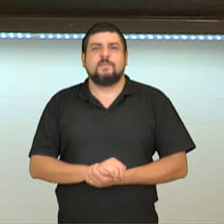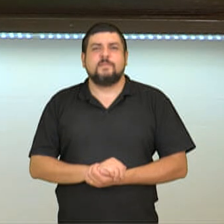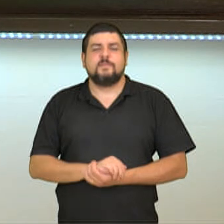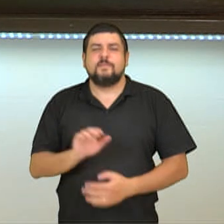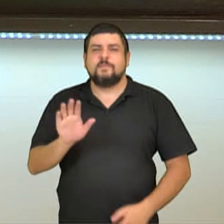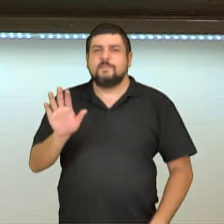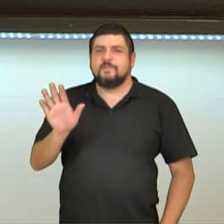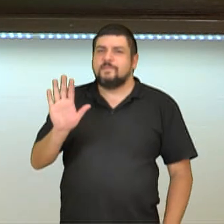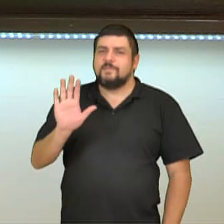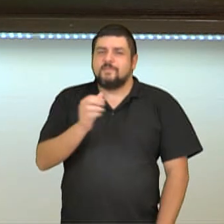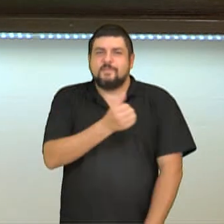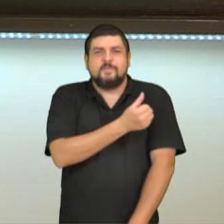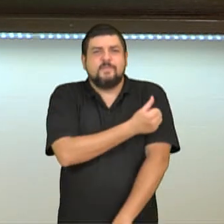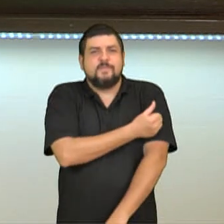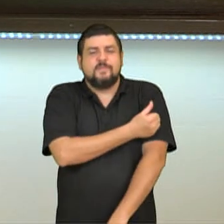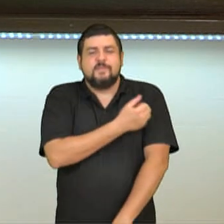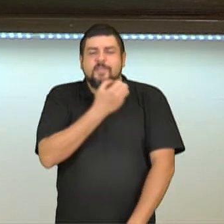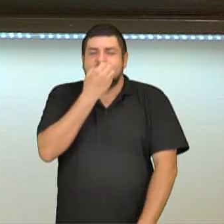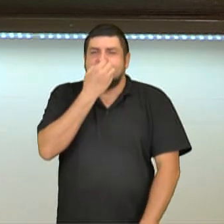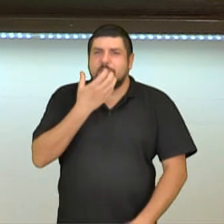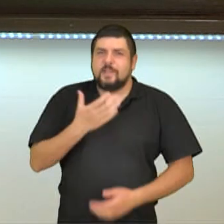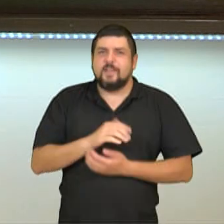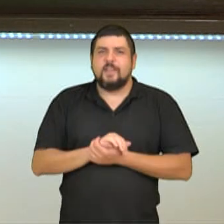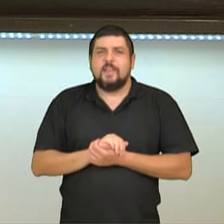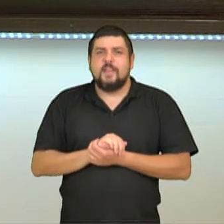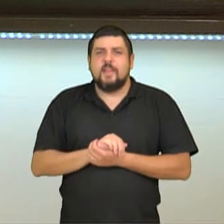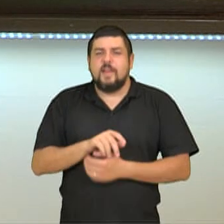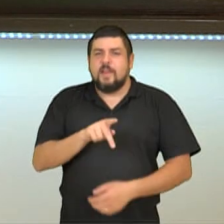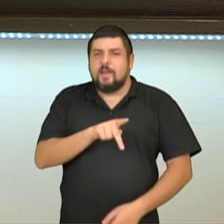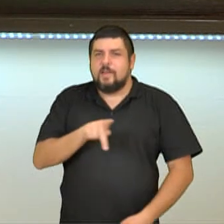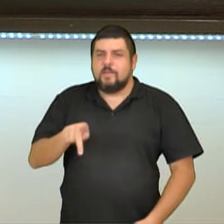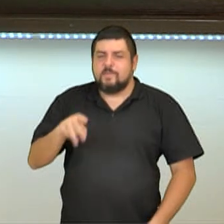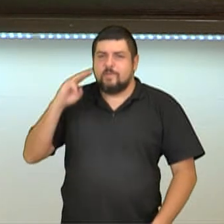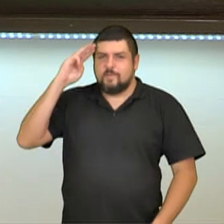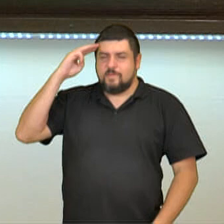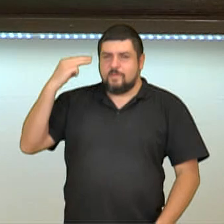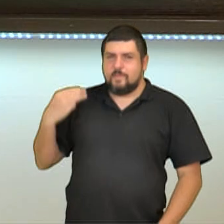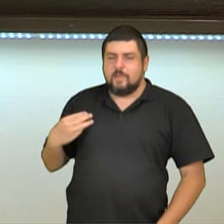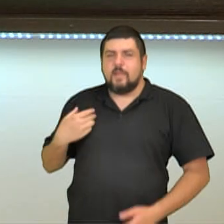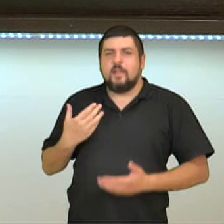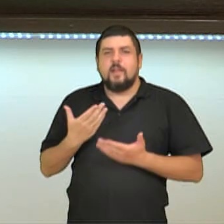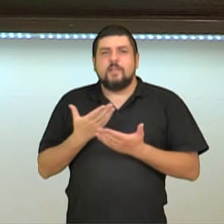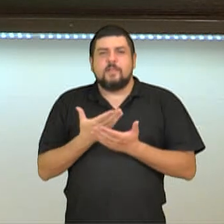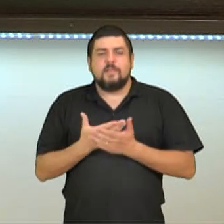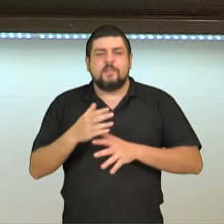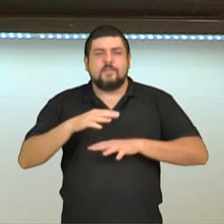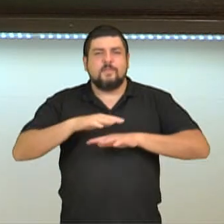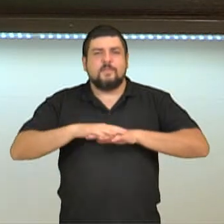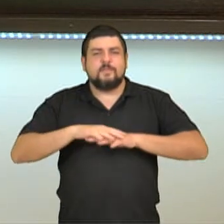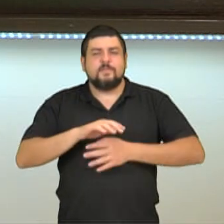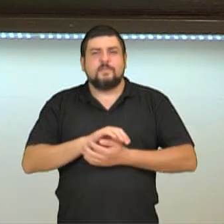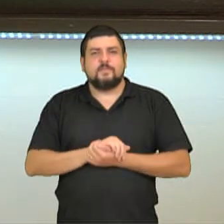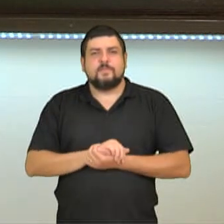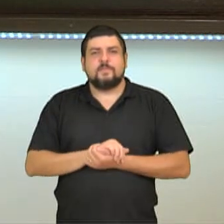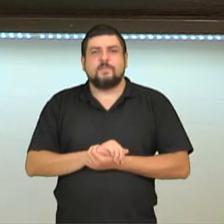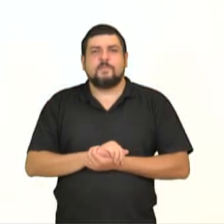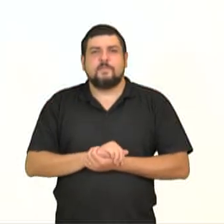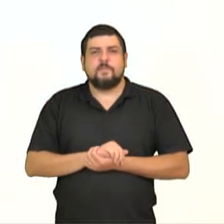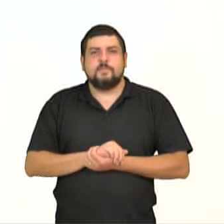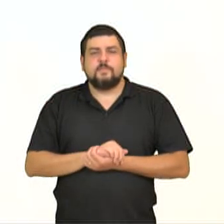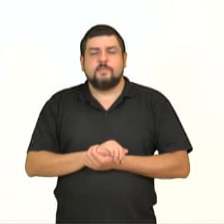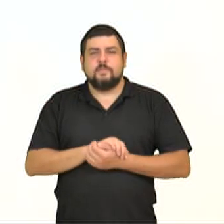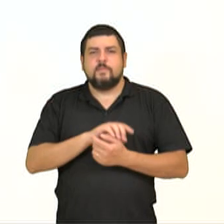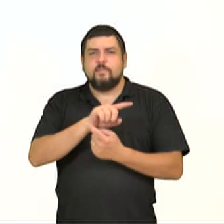Olá, estudantes do sexto ano, tudo bem? Sou a professora Marita e a gente está aqui para uma aula de matemática. Qual o nosso objetivo?